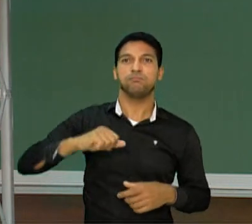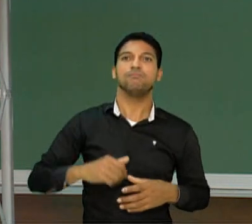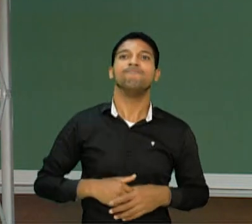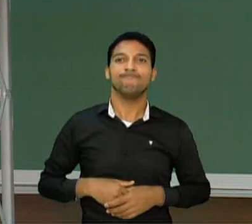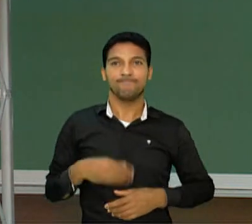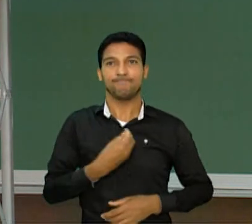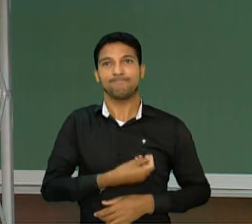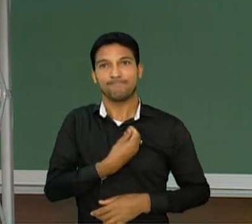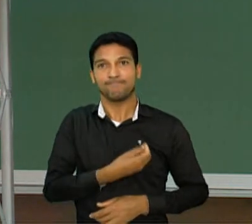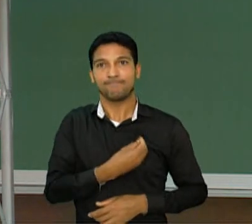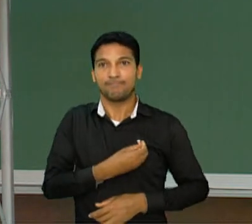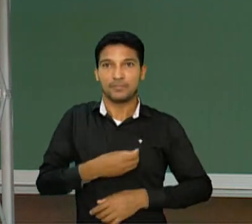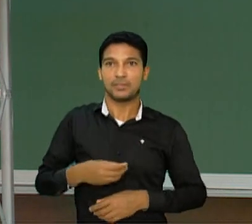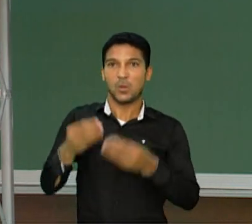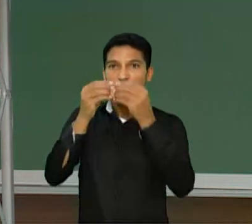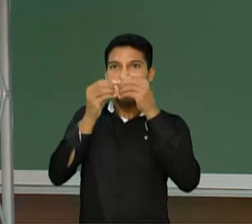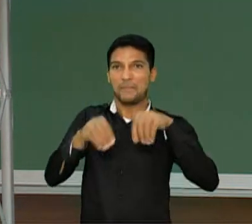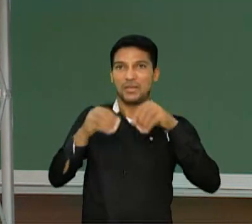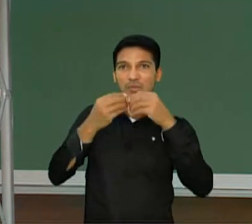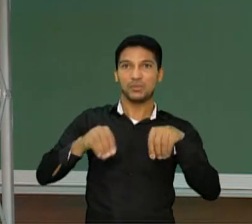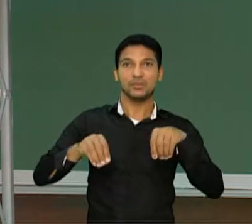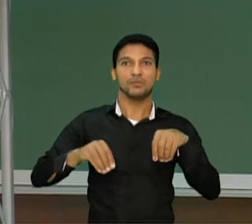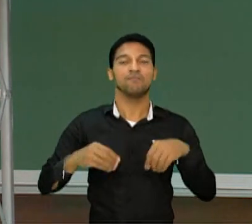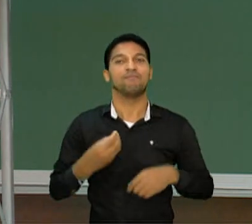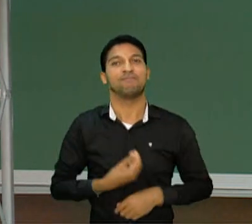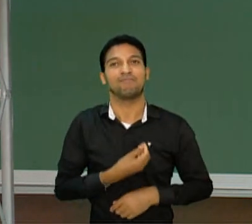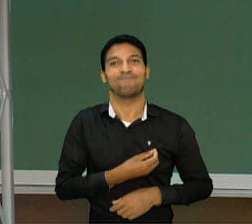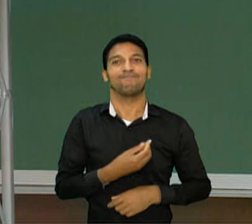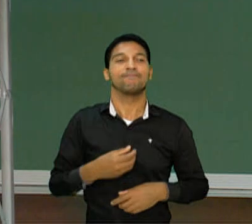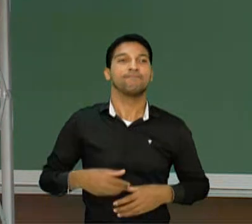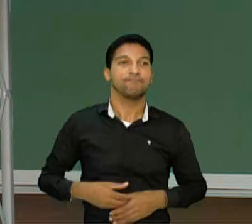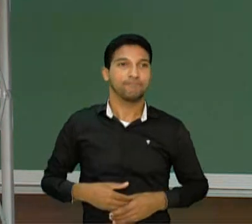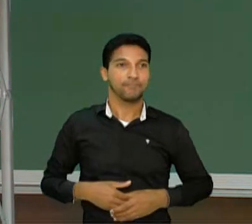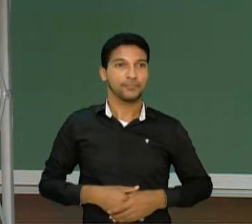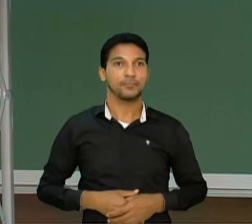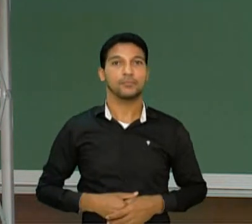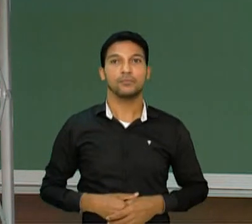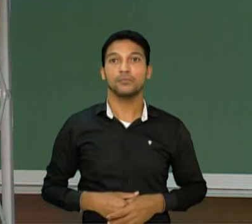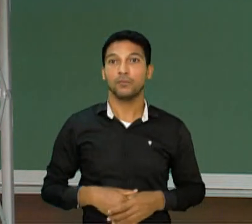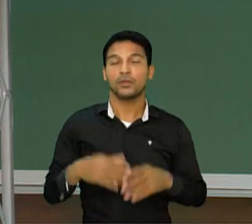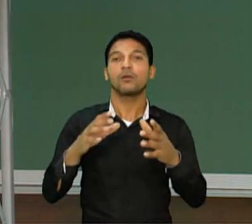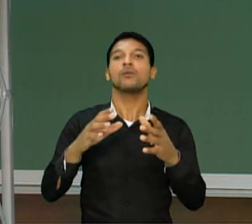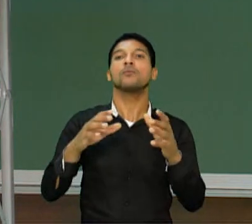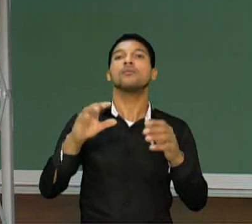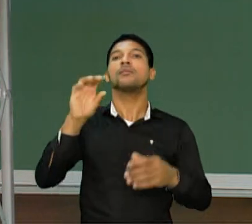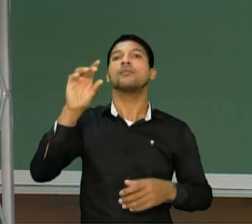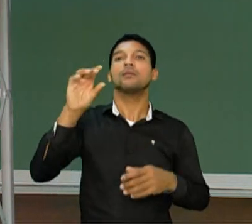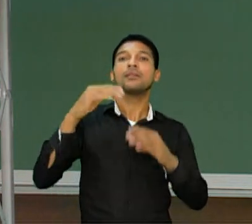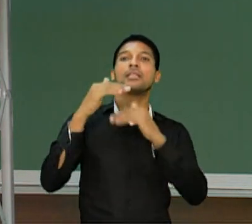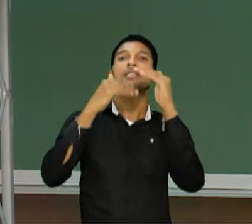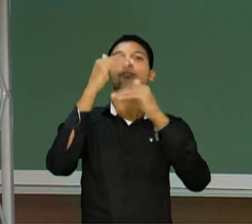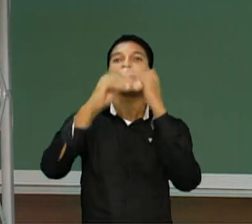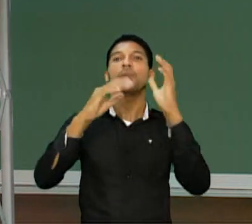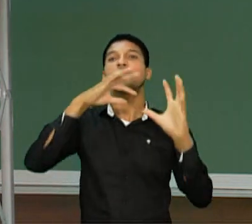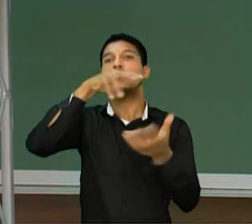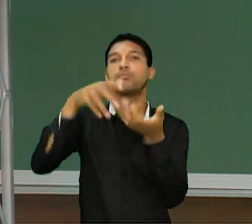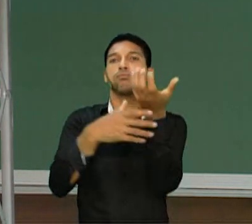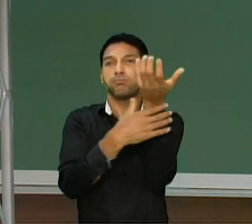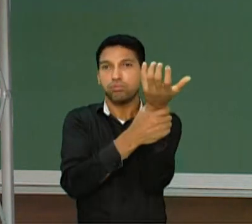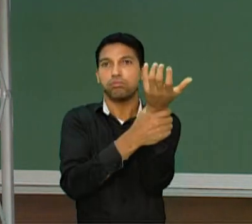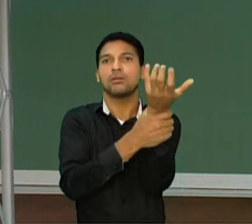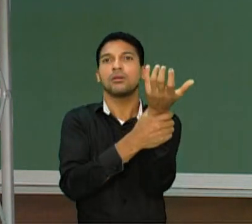a gente já viu em encontros anteriores que o desenvolvimento sustentável hoje quer chegar a um equilíbrio entre desenvolvimento